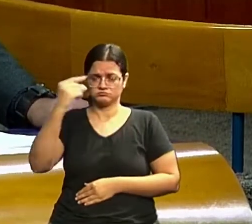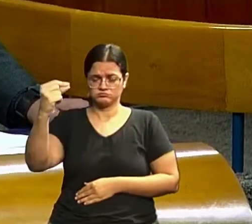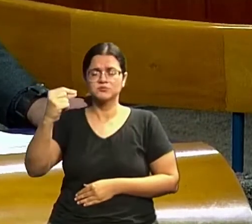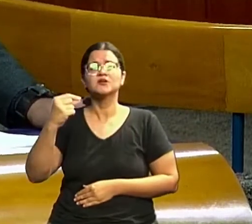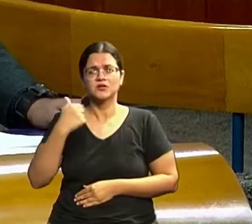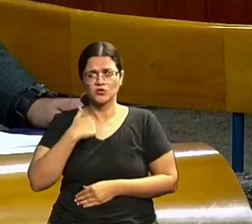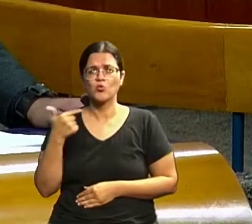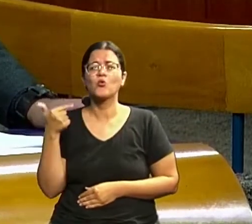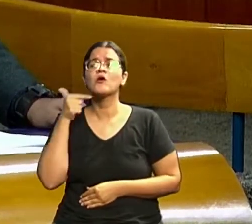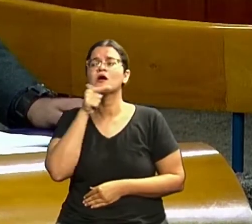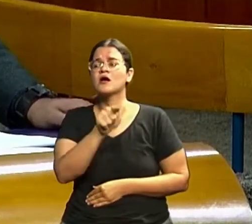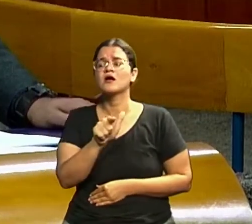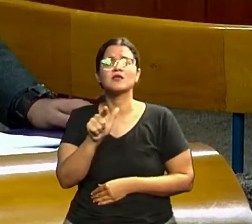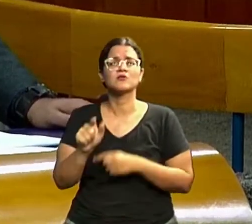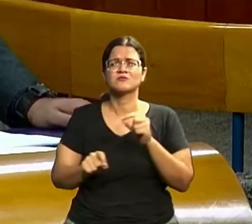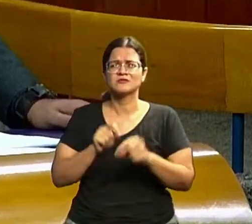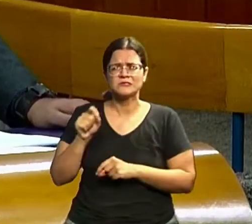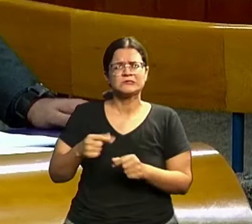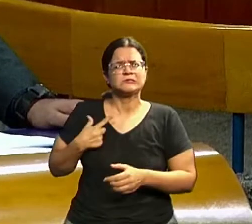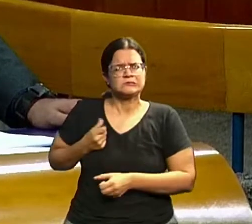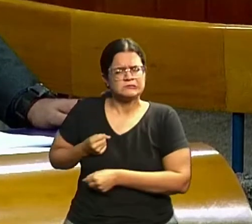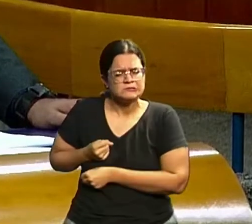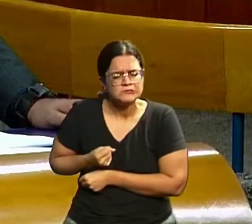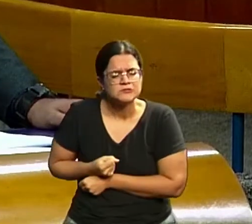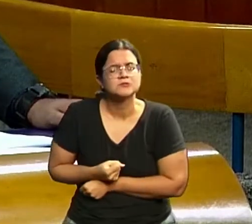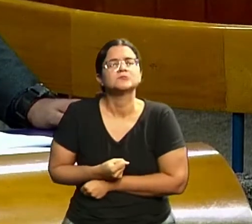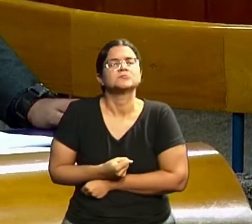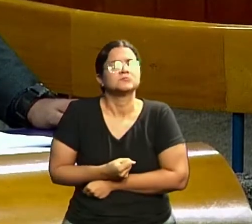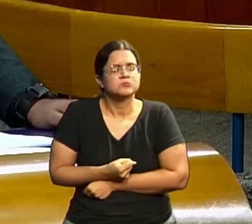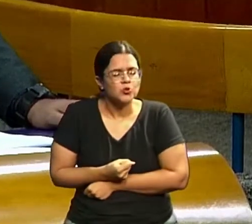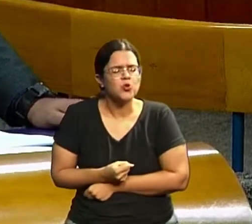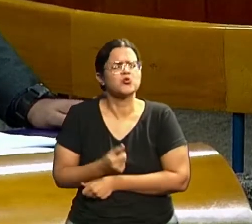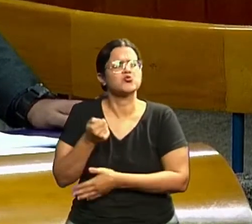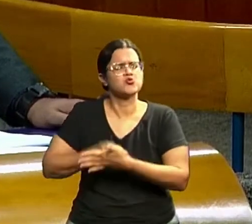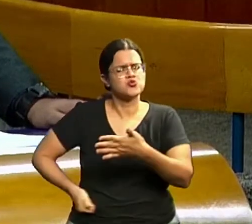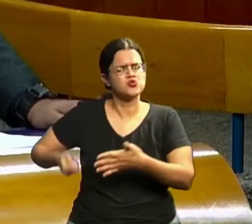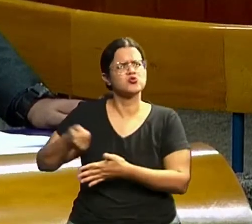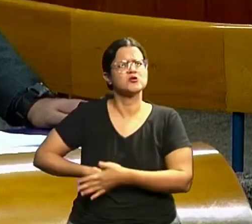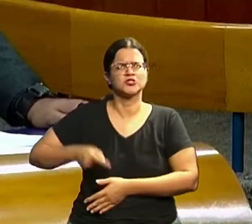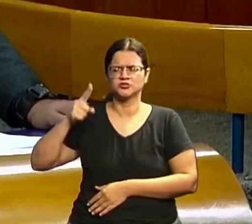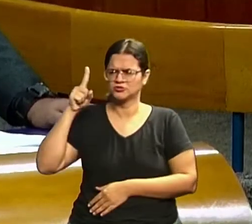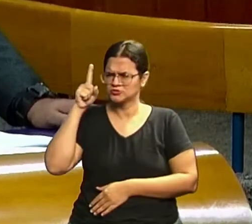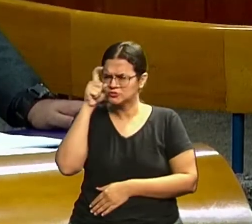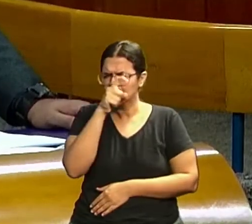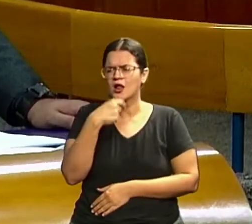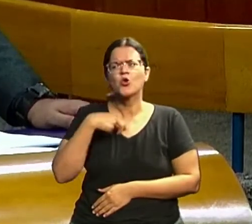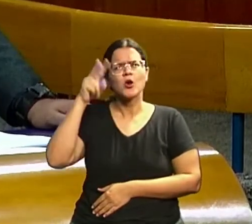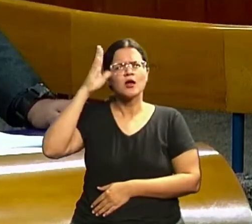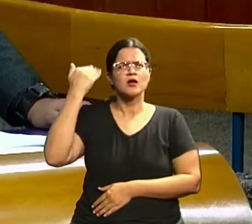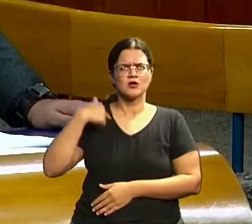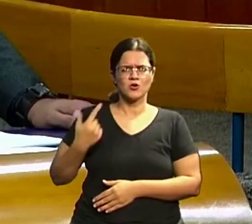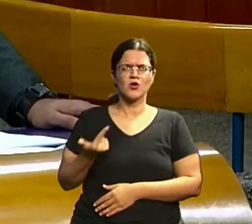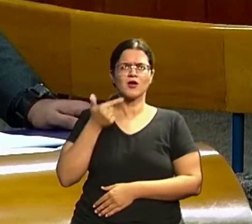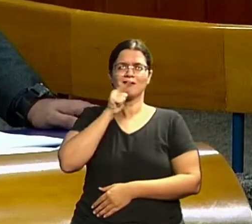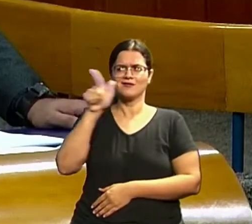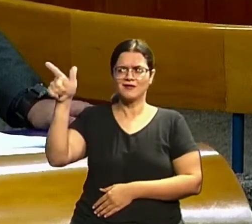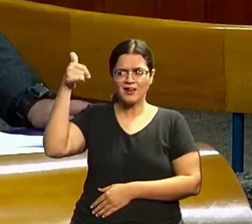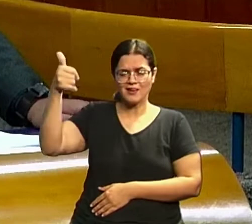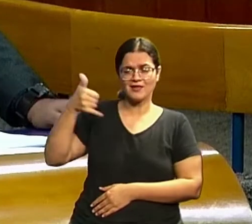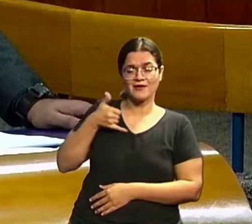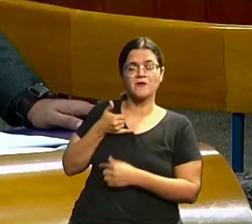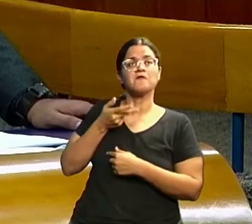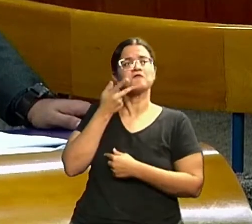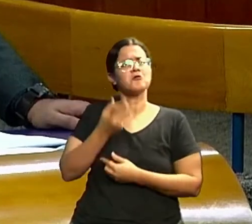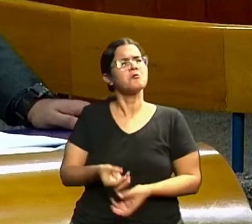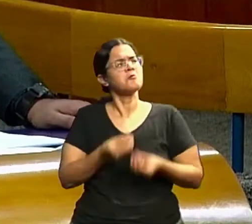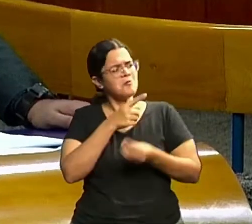quando ganhei a eleição de forma na raça, na coragem, na garra. Presidente Romário, eu lembro que quando eu ganhei a eleição, você me ligou e